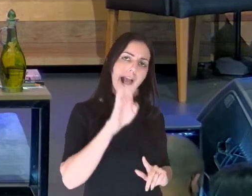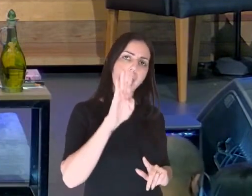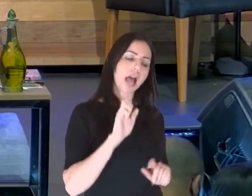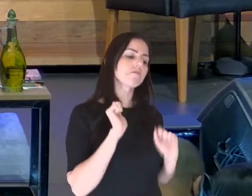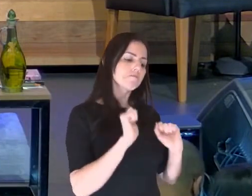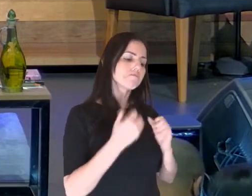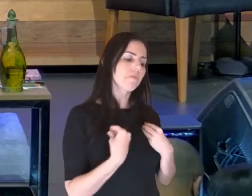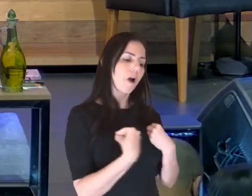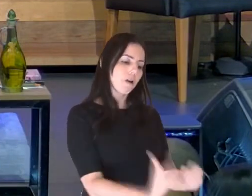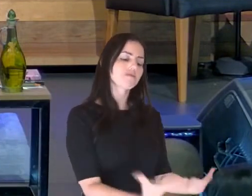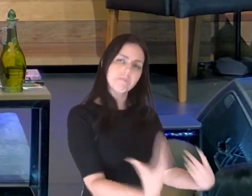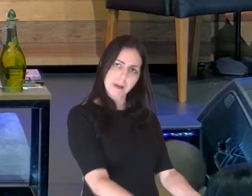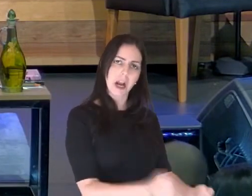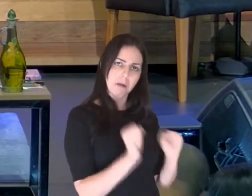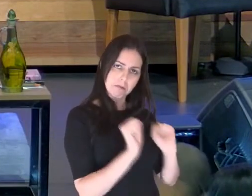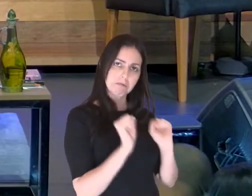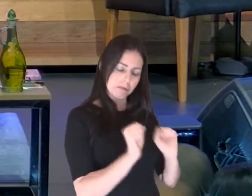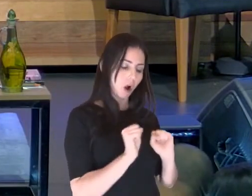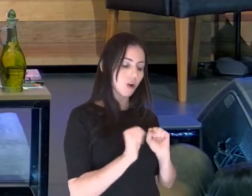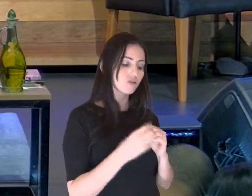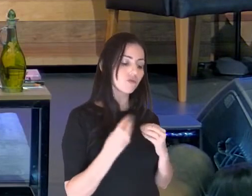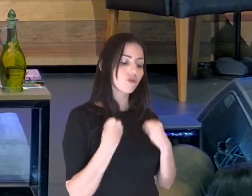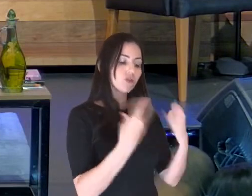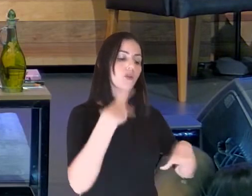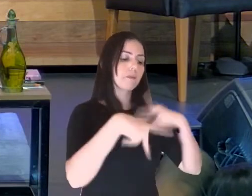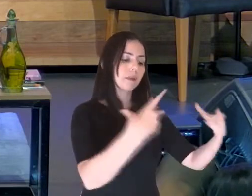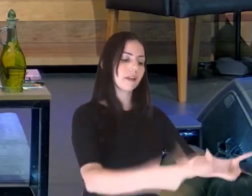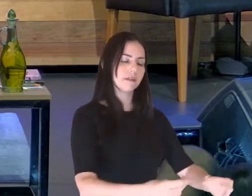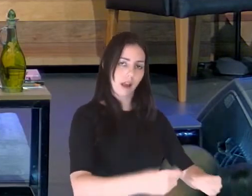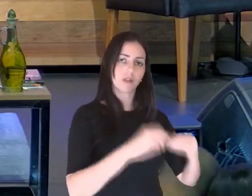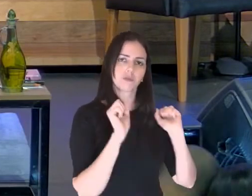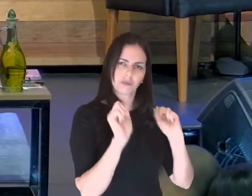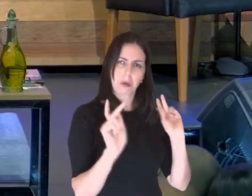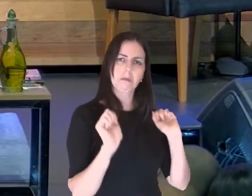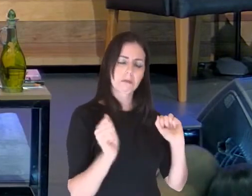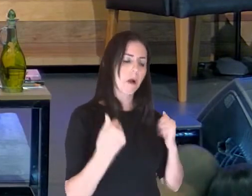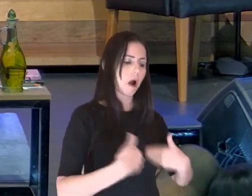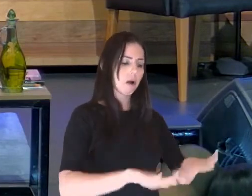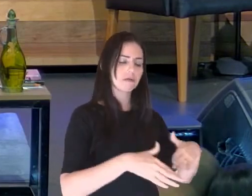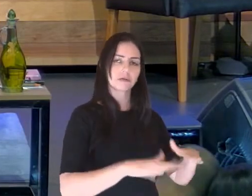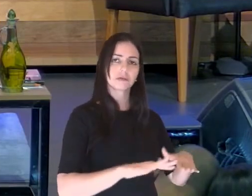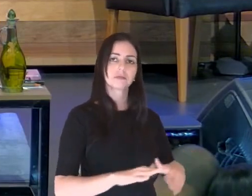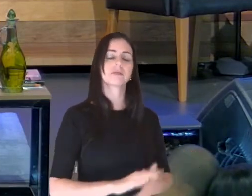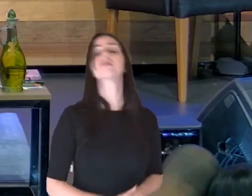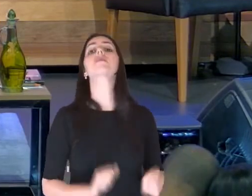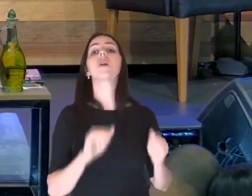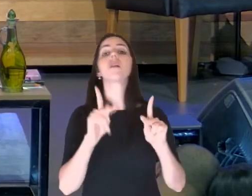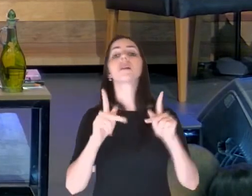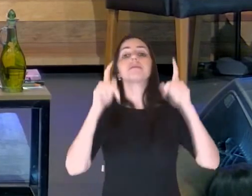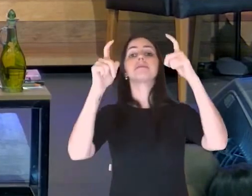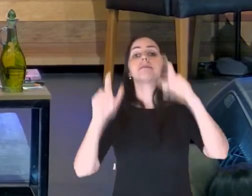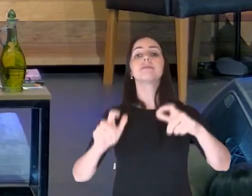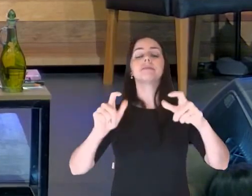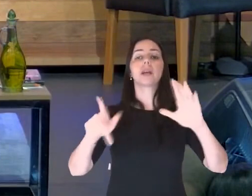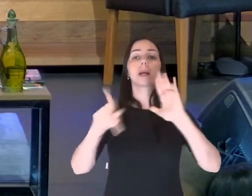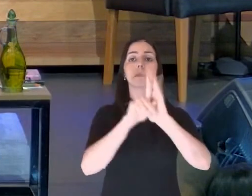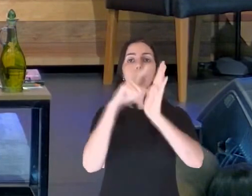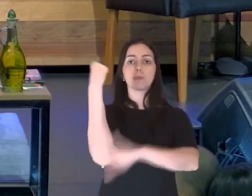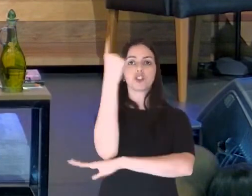Jefoné, a Hebrom em herança. Portanto, Hebrom ficou sendo herança de